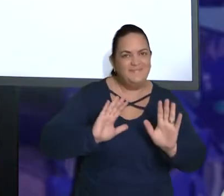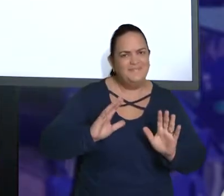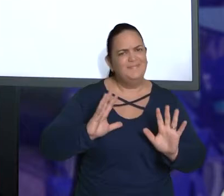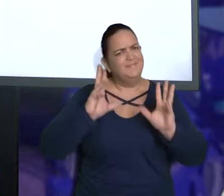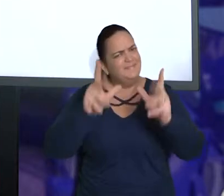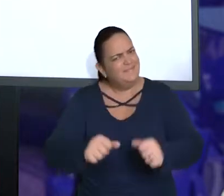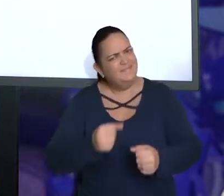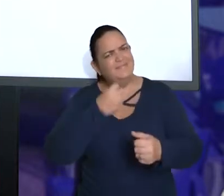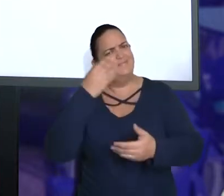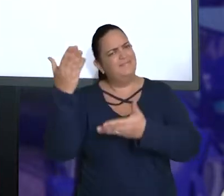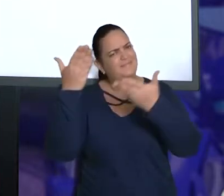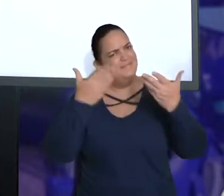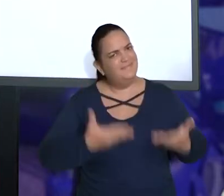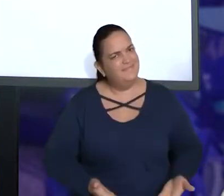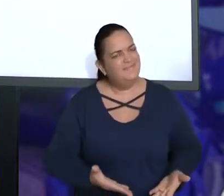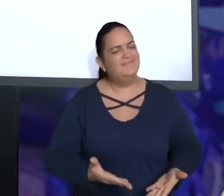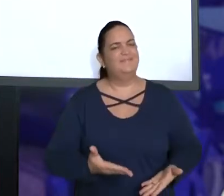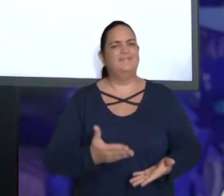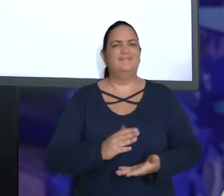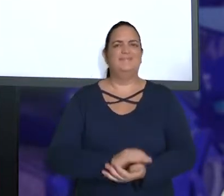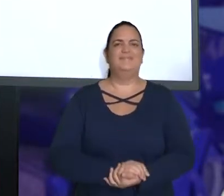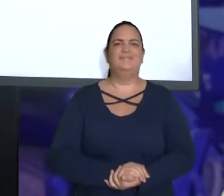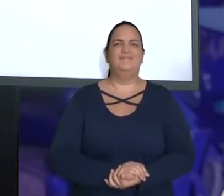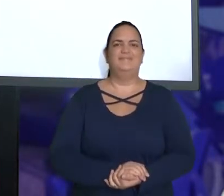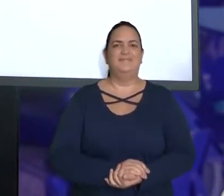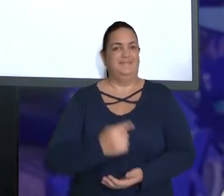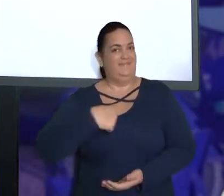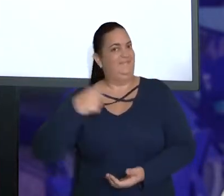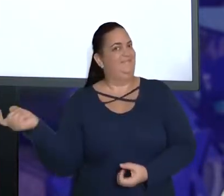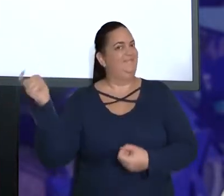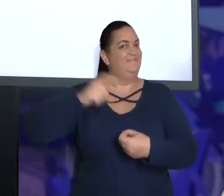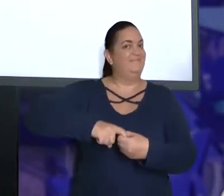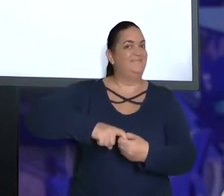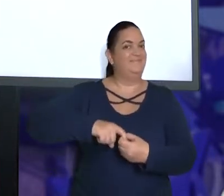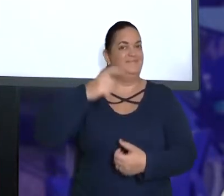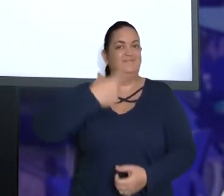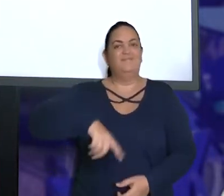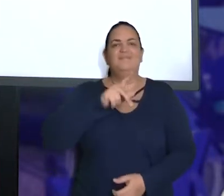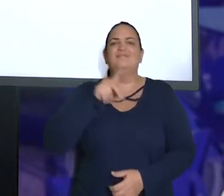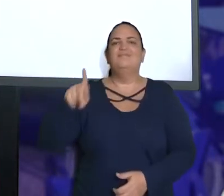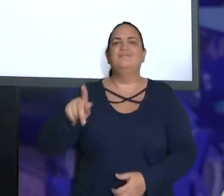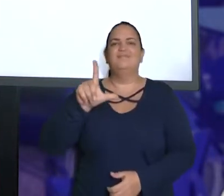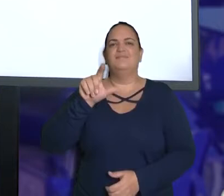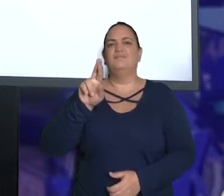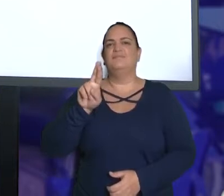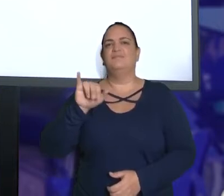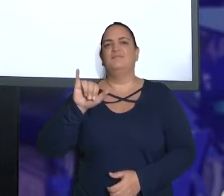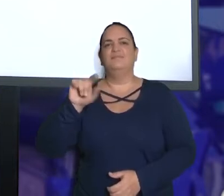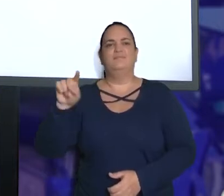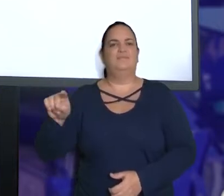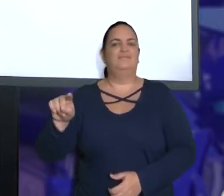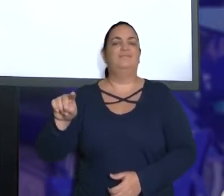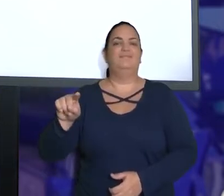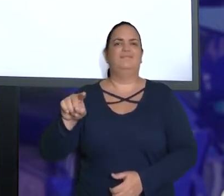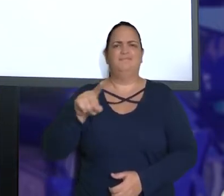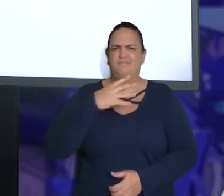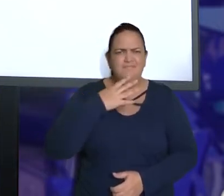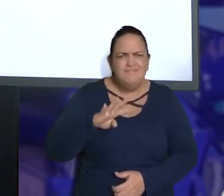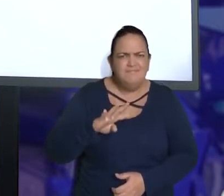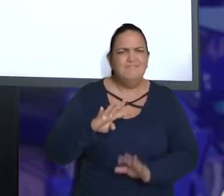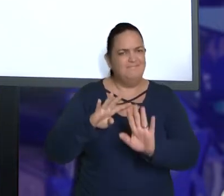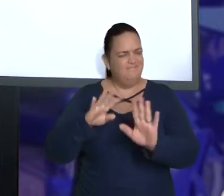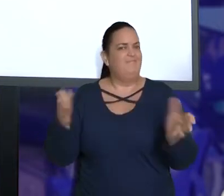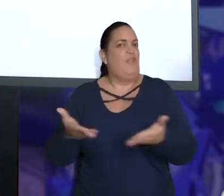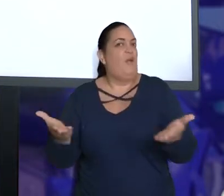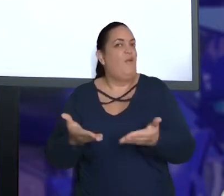Sejam todos muito bem-vindos, sejam todos muito bem-vindas. O tio voltou. Eu sou o professor Luiz Antônio, para você que não me conhece, e nessa aula a